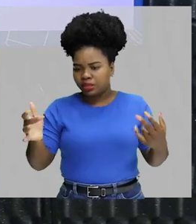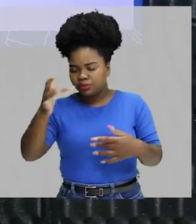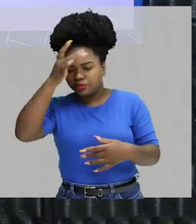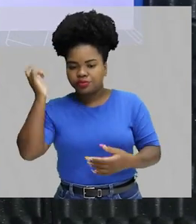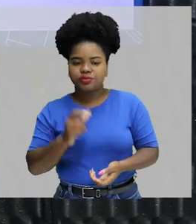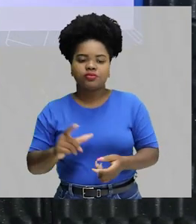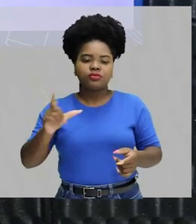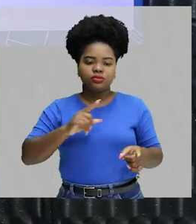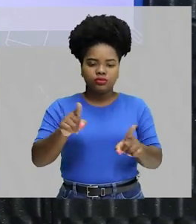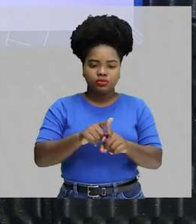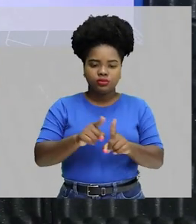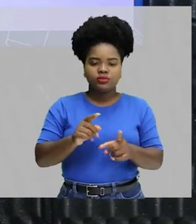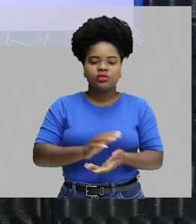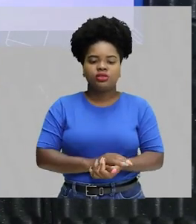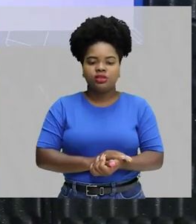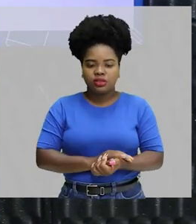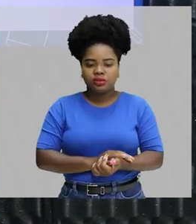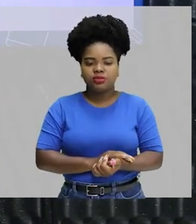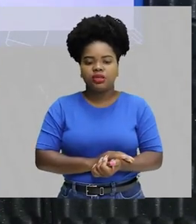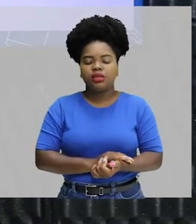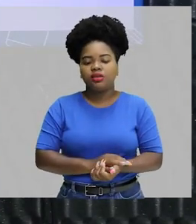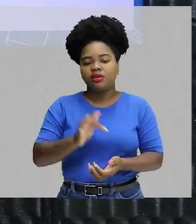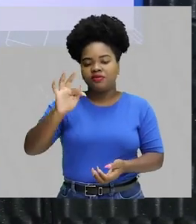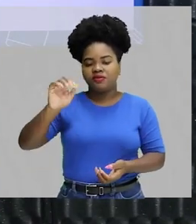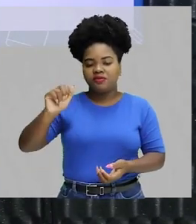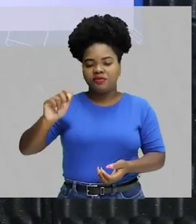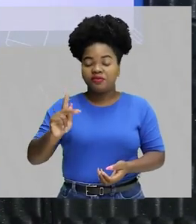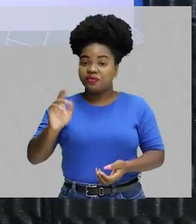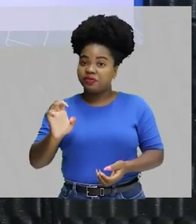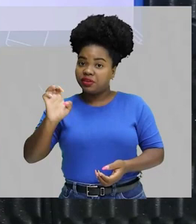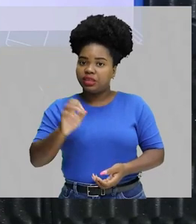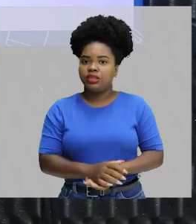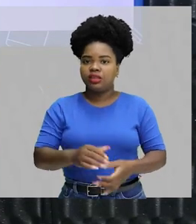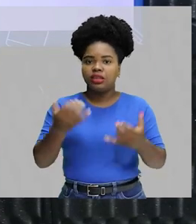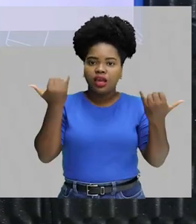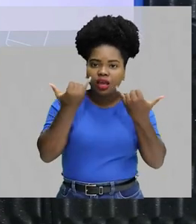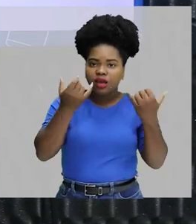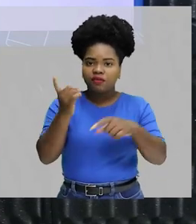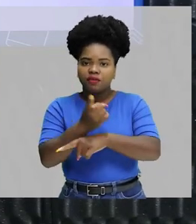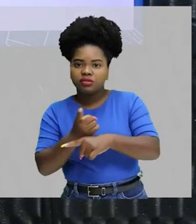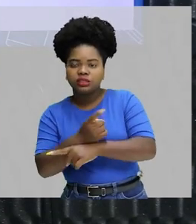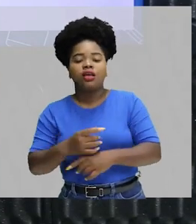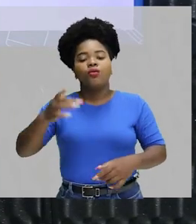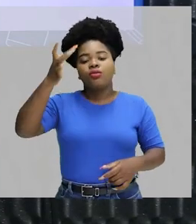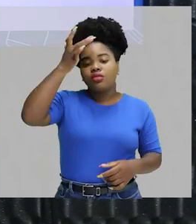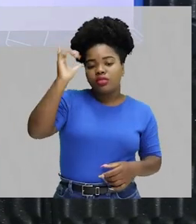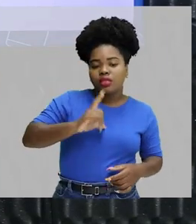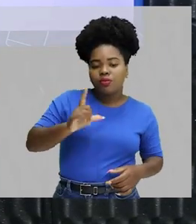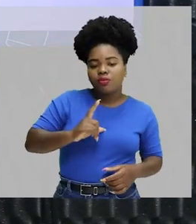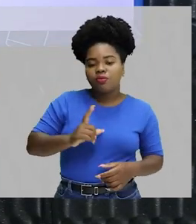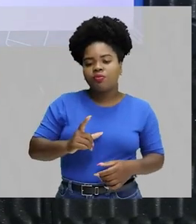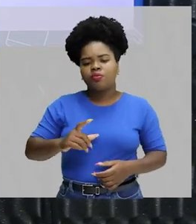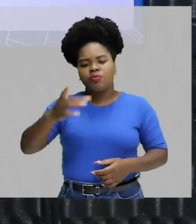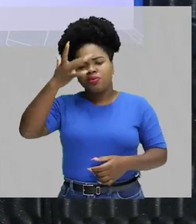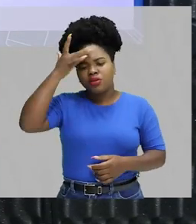aquele é um fake que é uma mentira então muita gente está tentando criar uma opinião robotizada uma